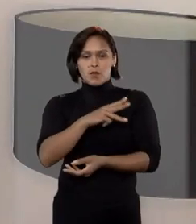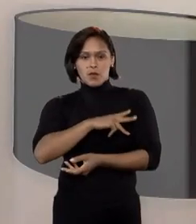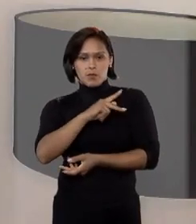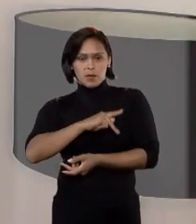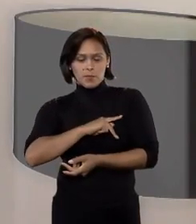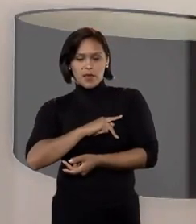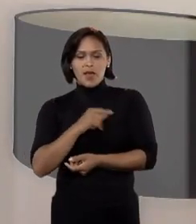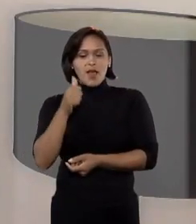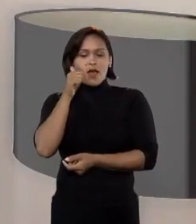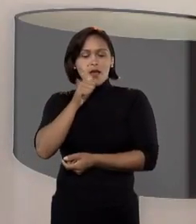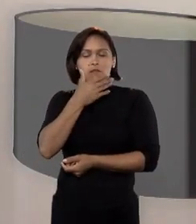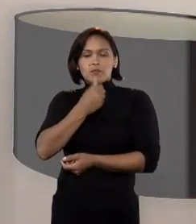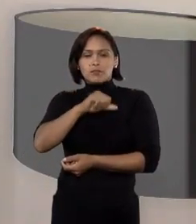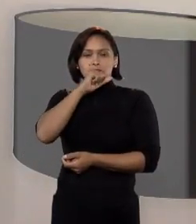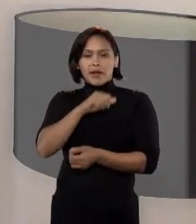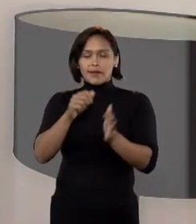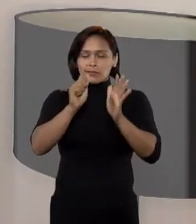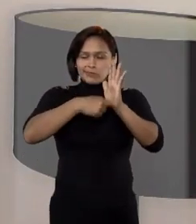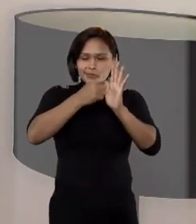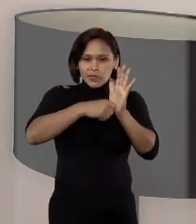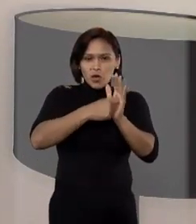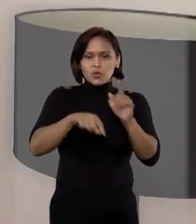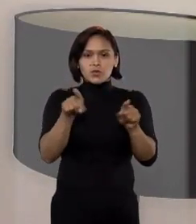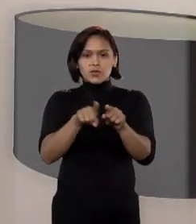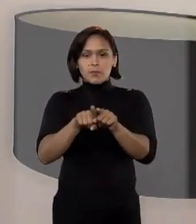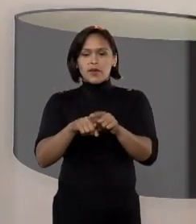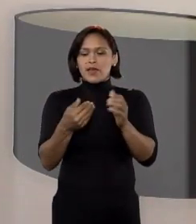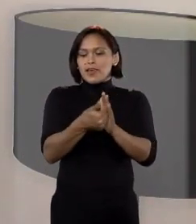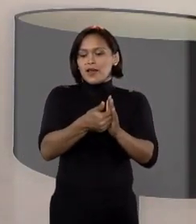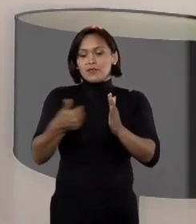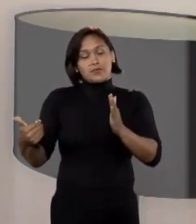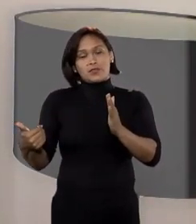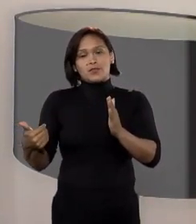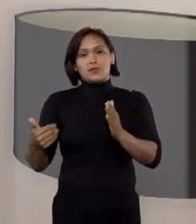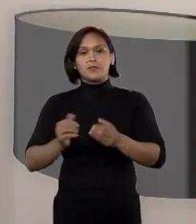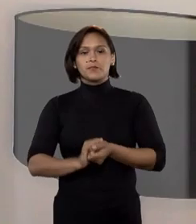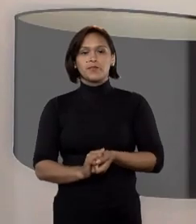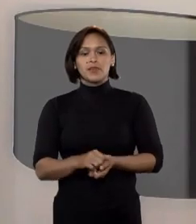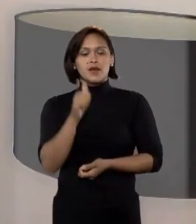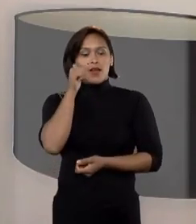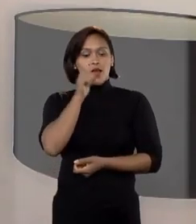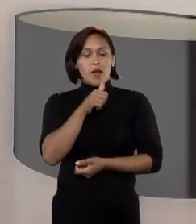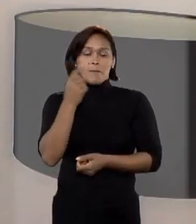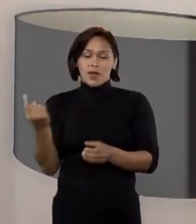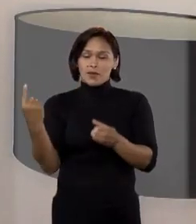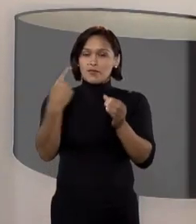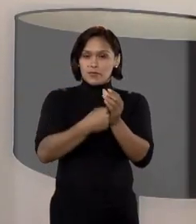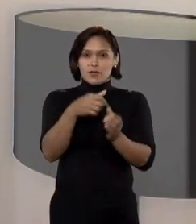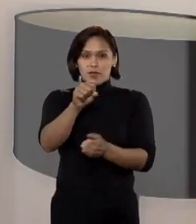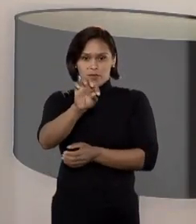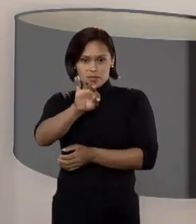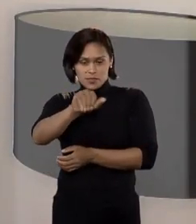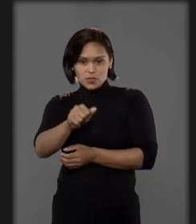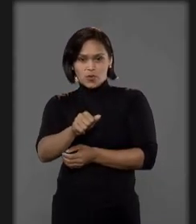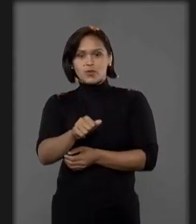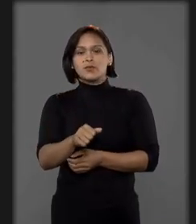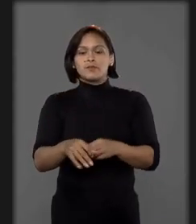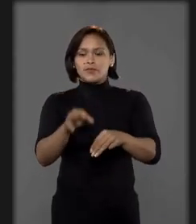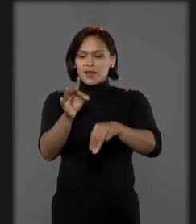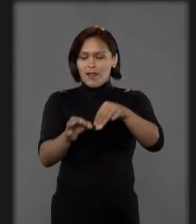afirmou que a mãe é alcoólatra e usuária de drogas e recusou o apoio da assistência social. A mãe recorreu ao STJ.